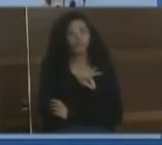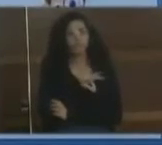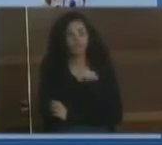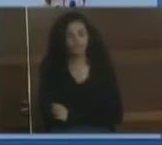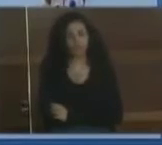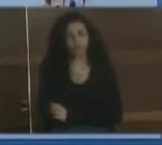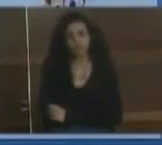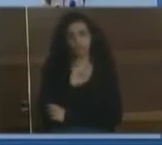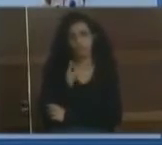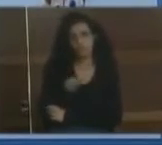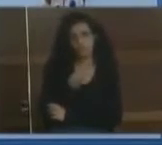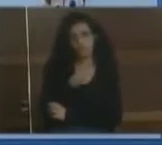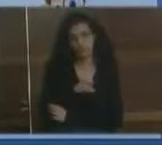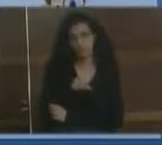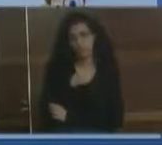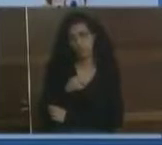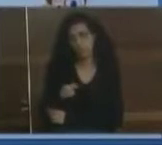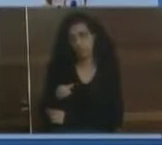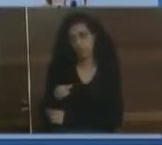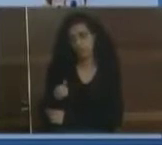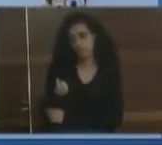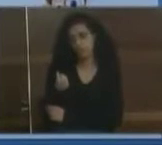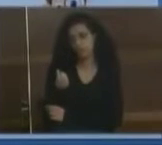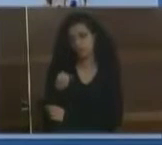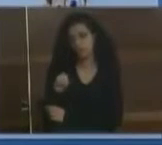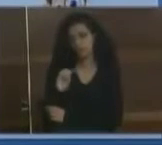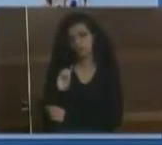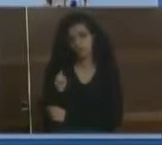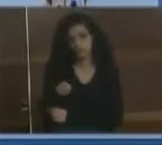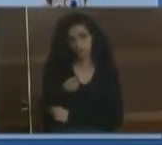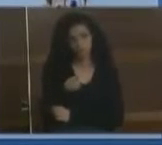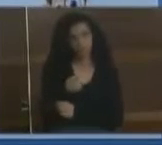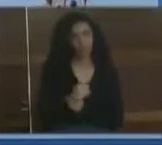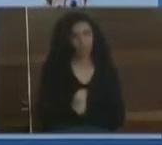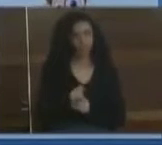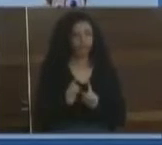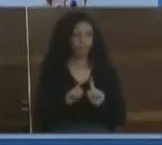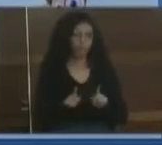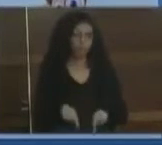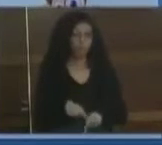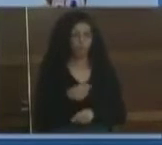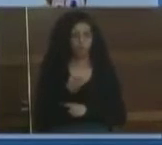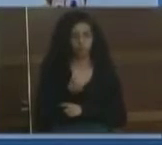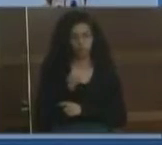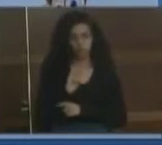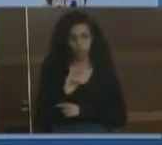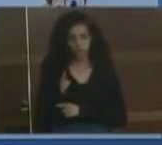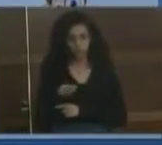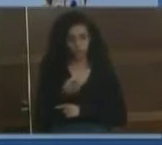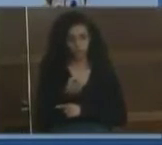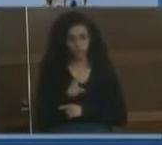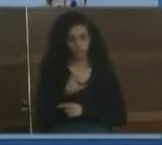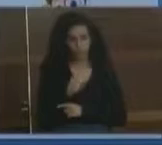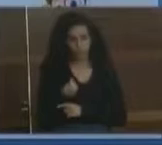1 milhão 169.000 taxas pela prestação de serviços 6560550